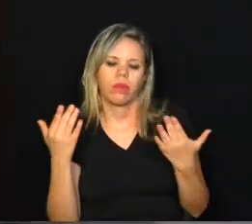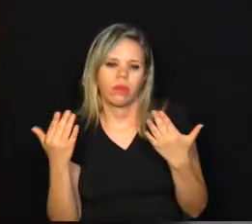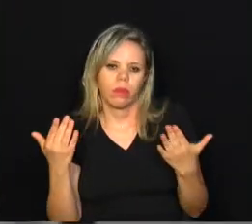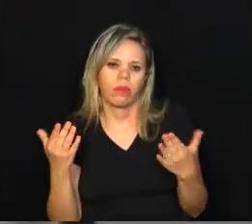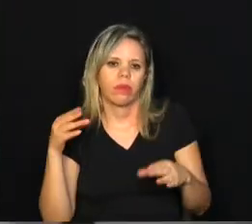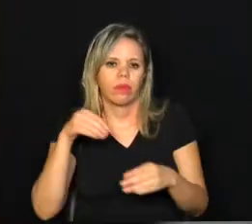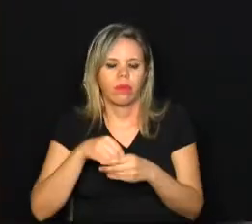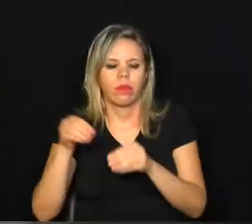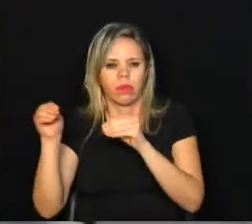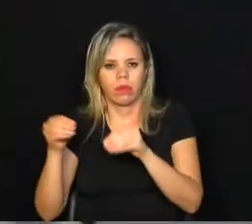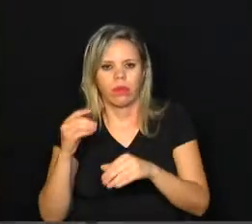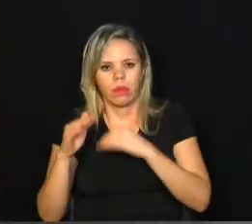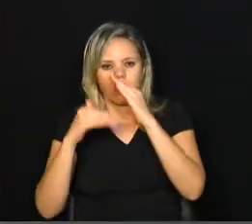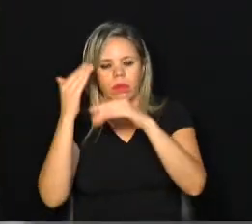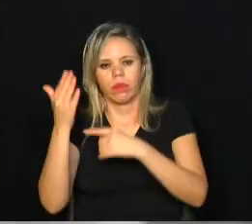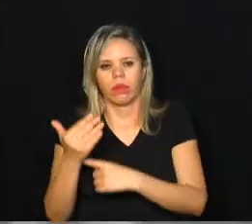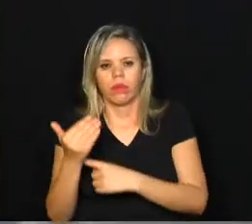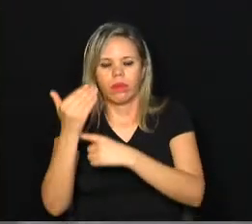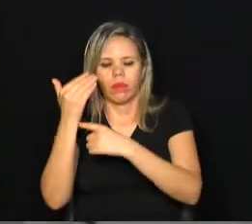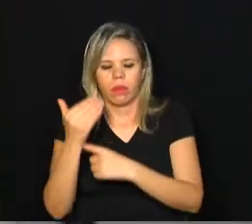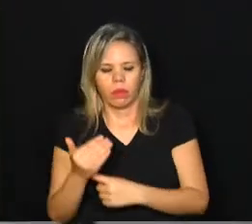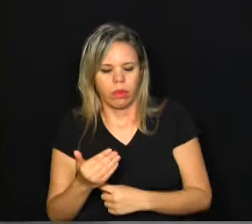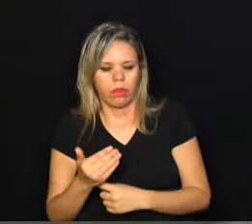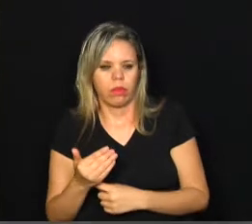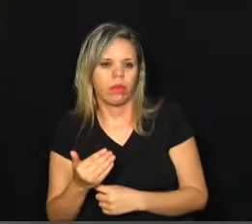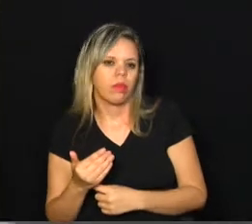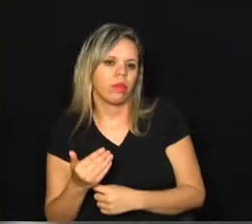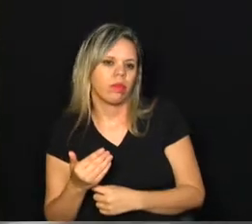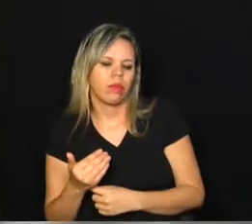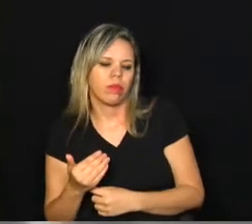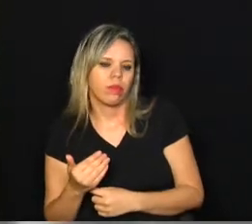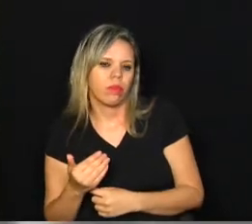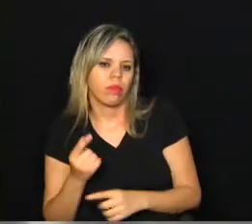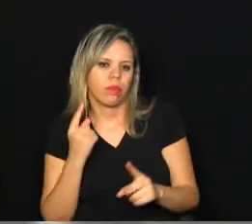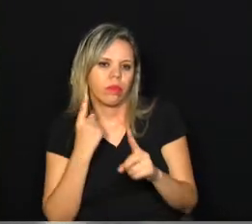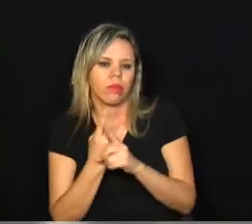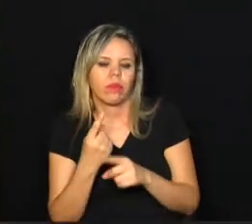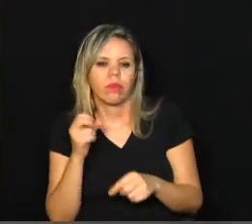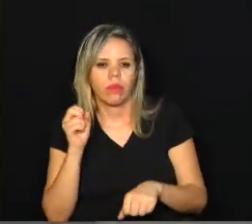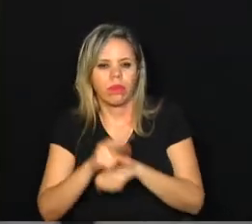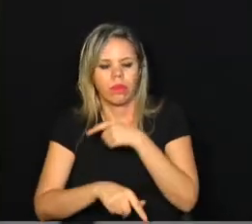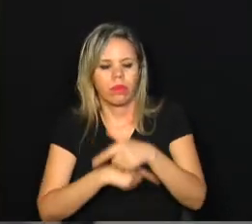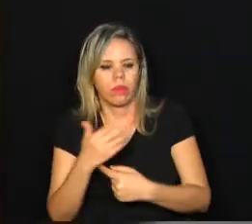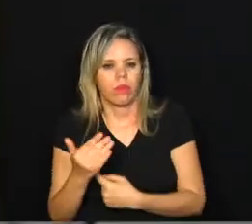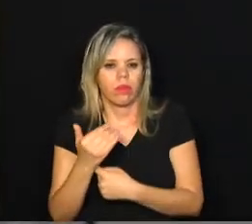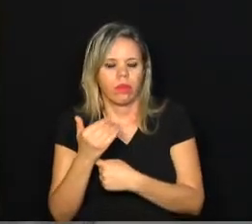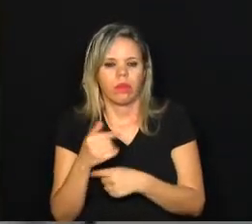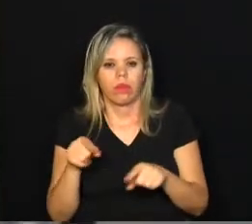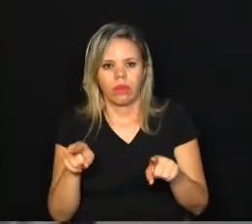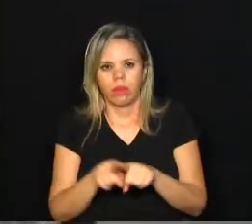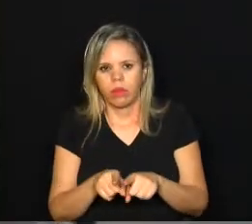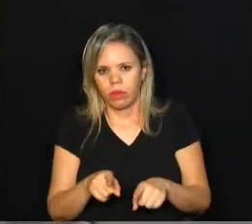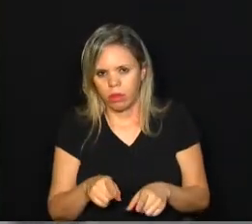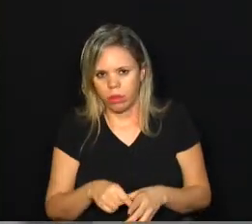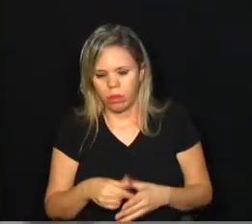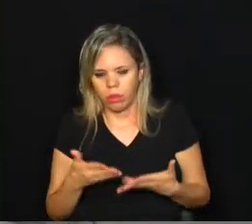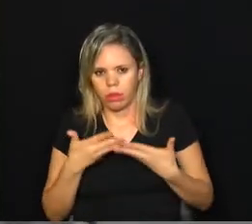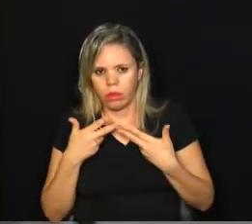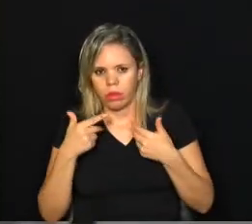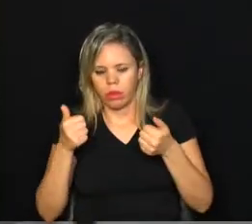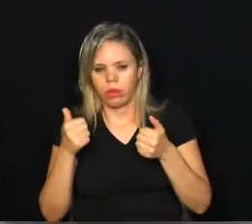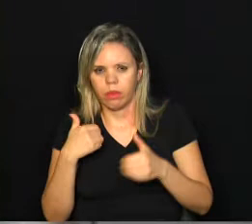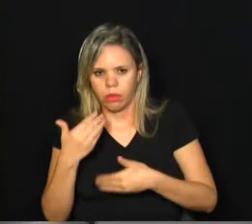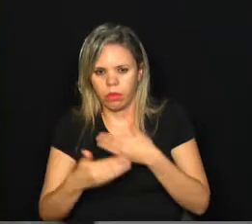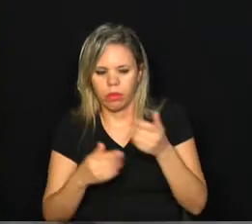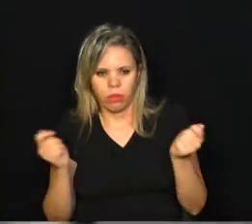atrativas para o desenvolvimento de novas tecnologias, para se encontrar empregos de alta tecnologia e para melhorar cada vez mais